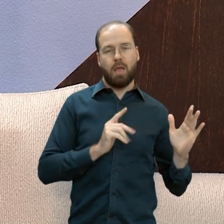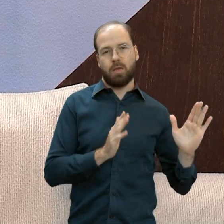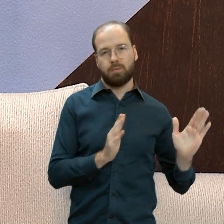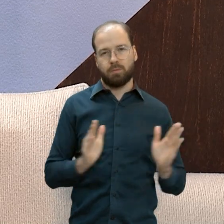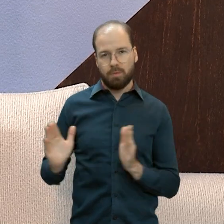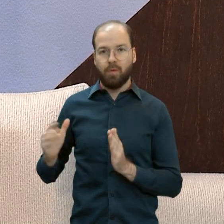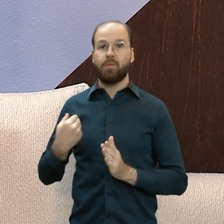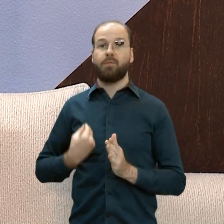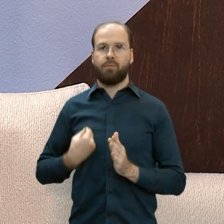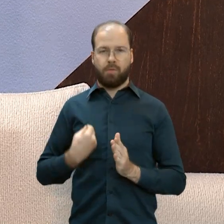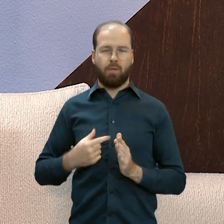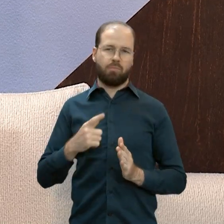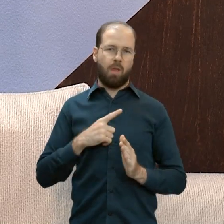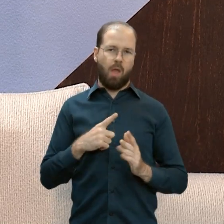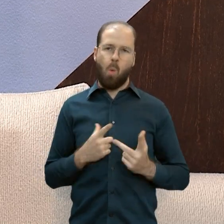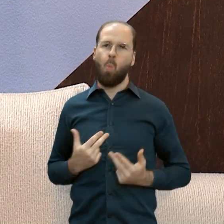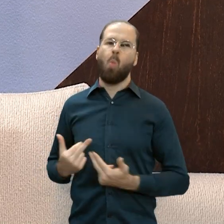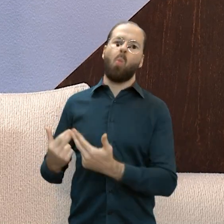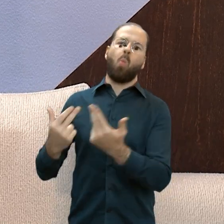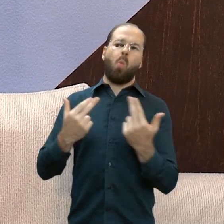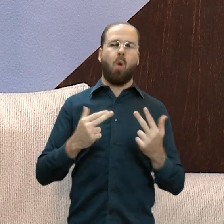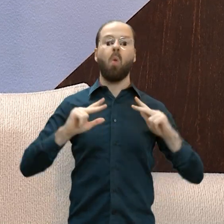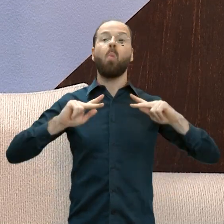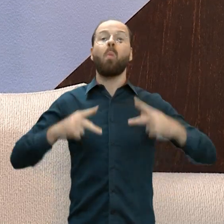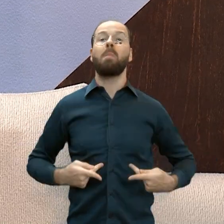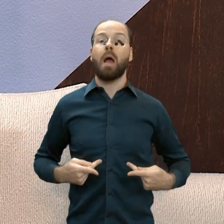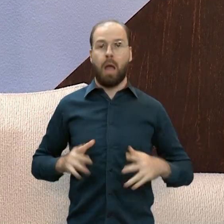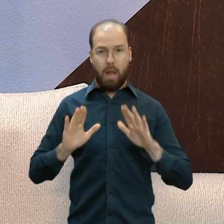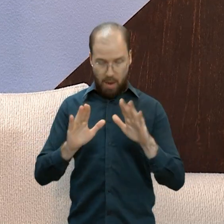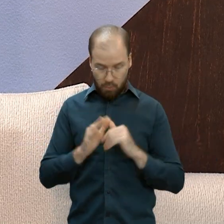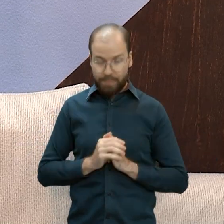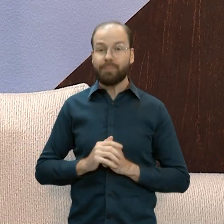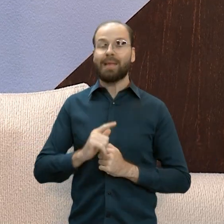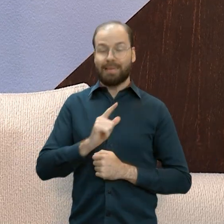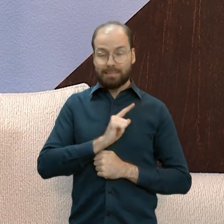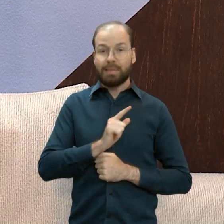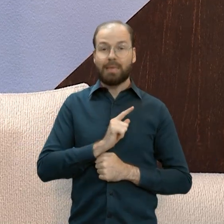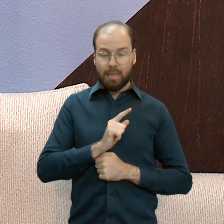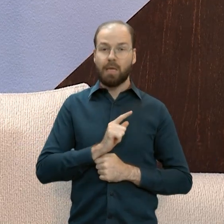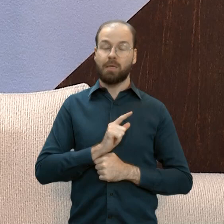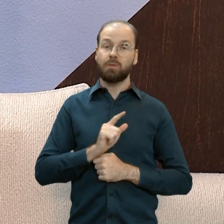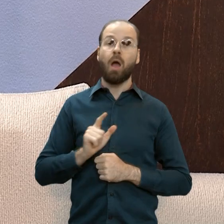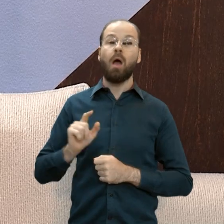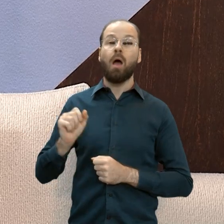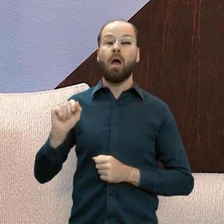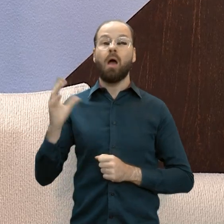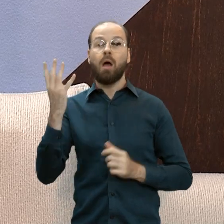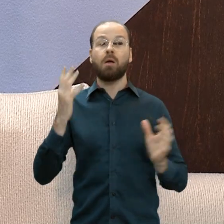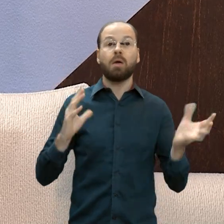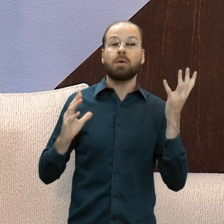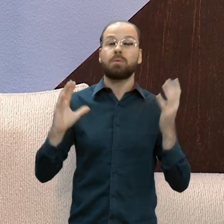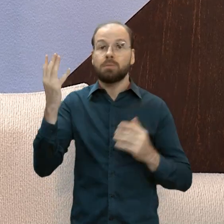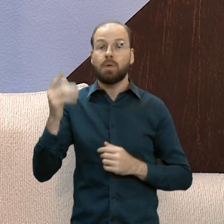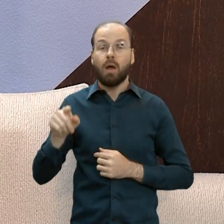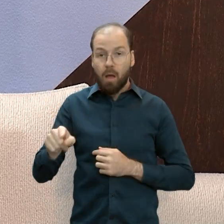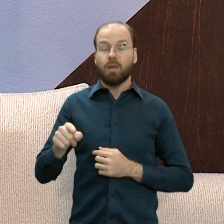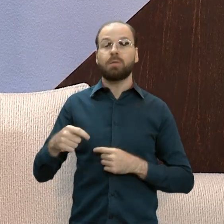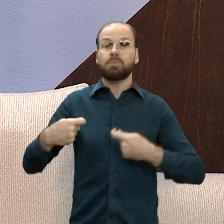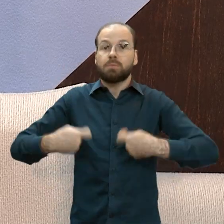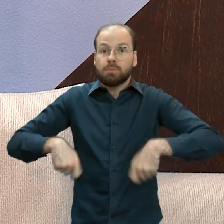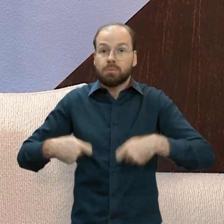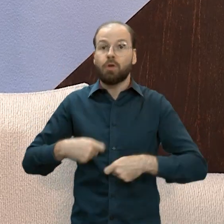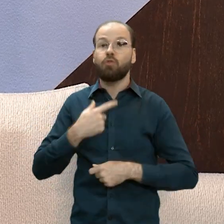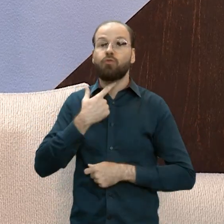são universais, que são do homem. Mas existem necessidades e desejos, né, que